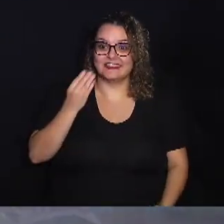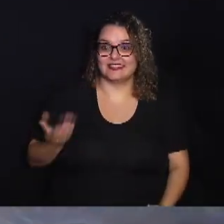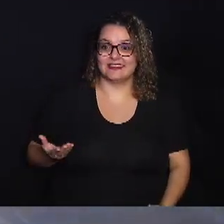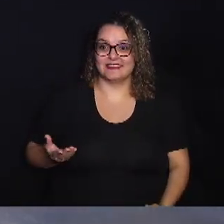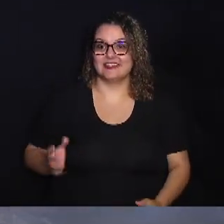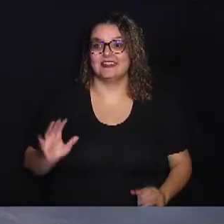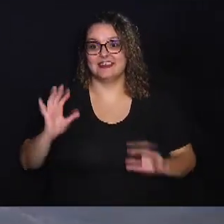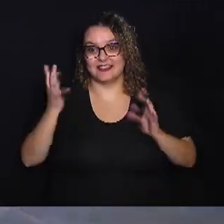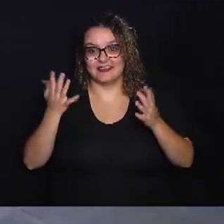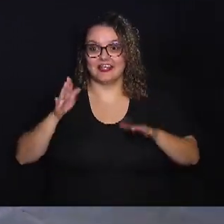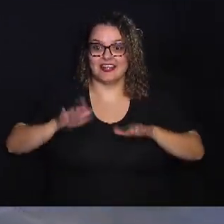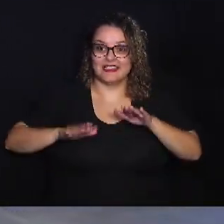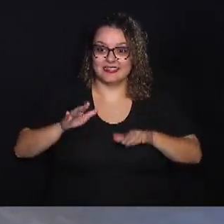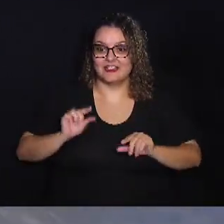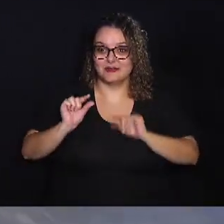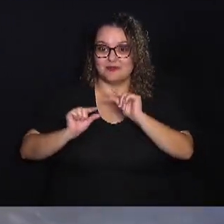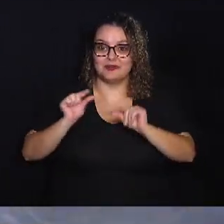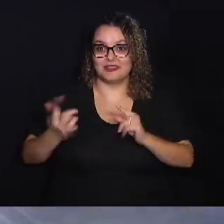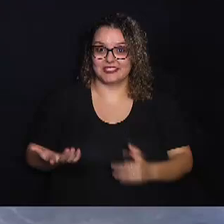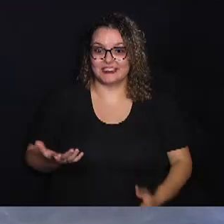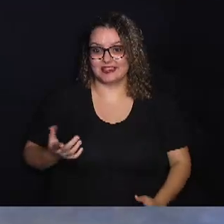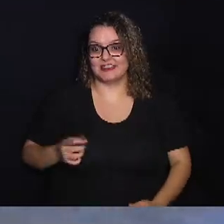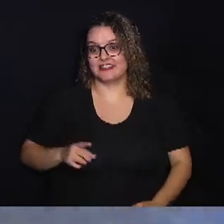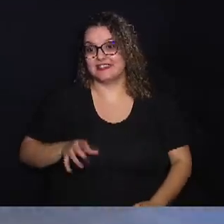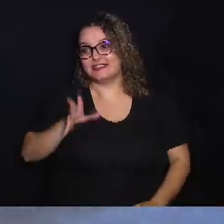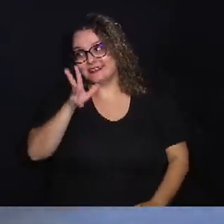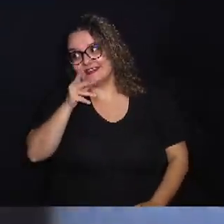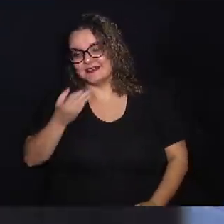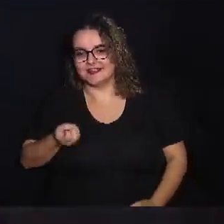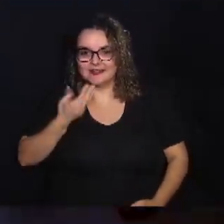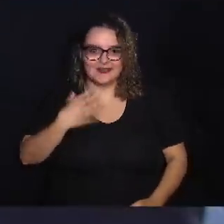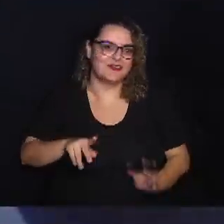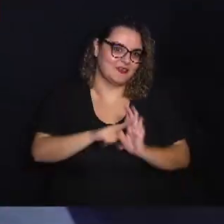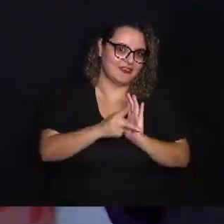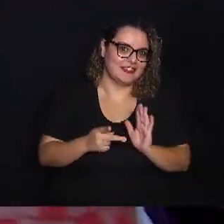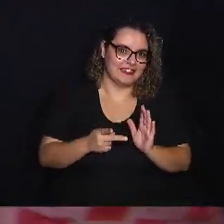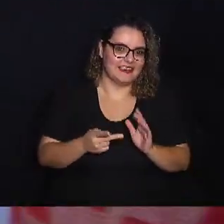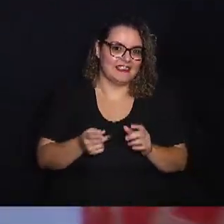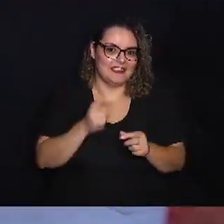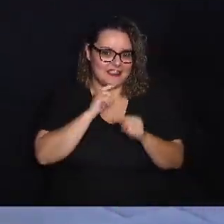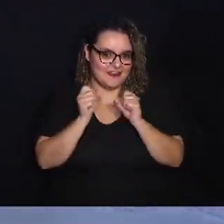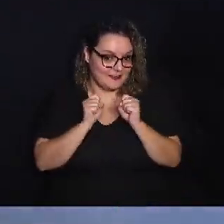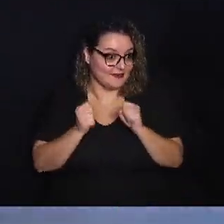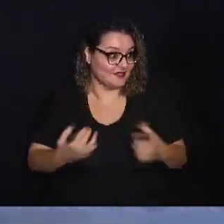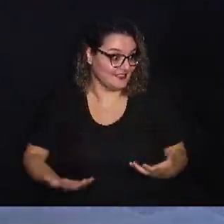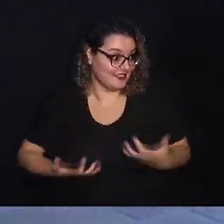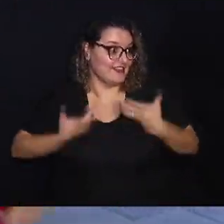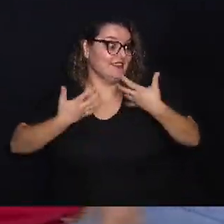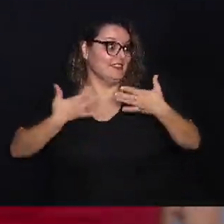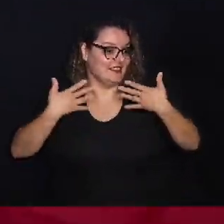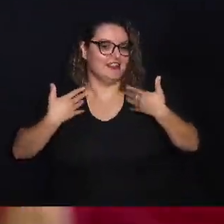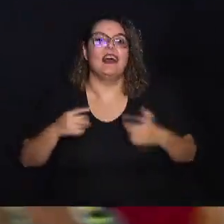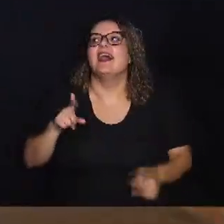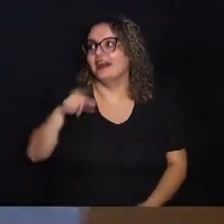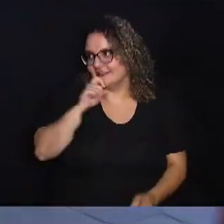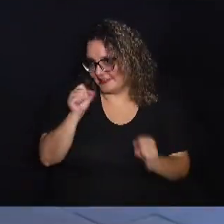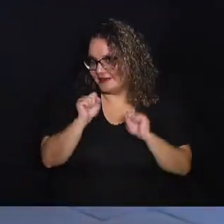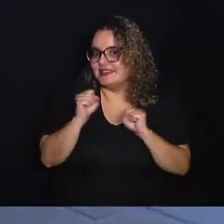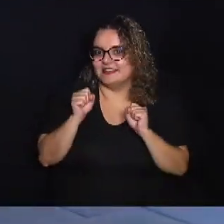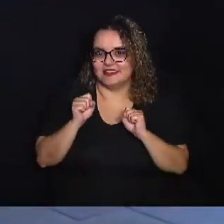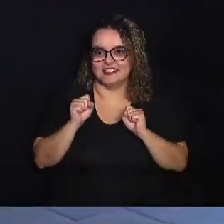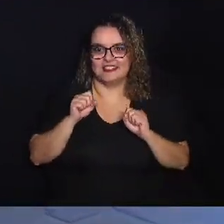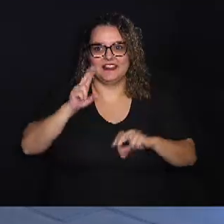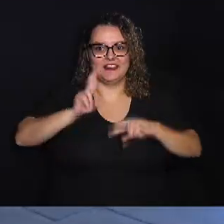vezes vai um pouquinho mais devagar, mas tá sendo bom. Faz parte. Então, friozinho ainda é bom esquentar o corpo, né? Tá frio. E a festa junina,